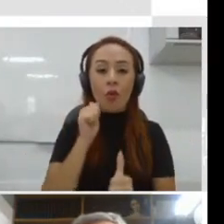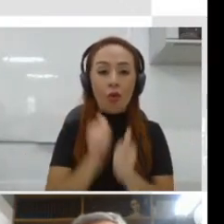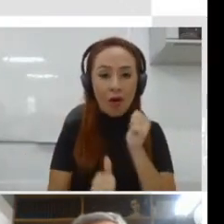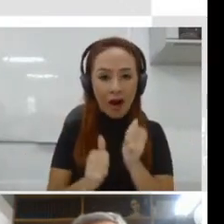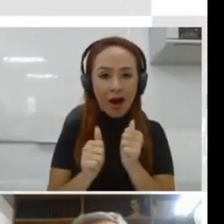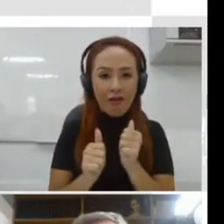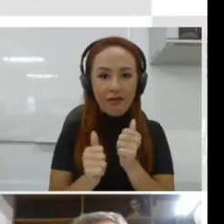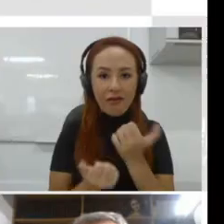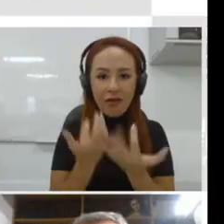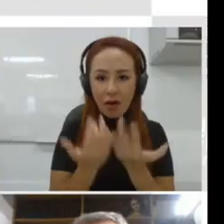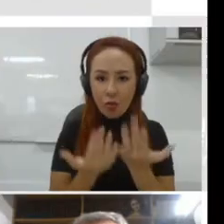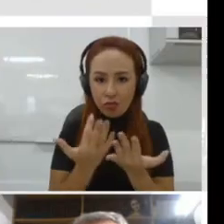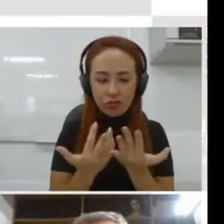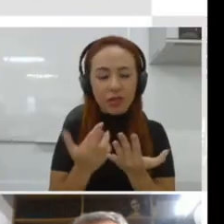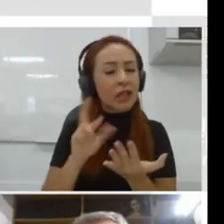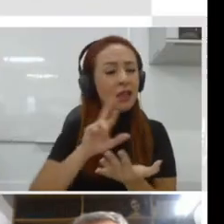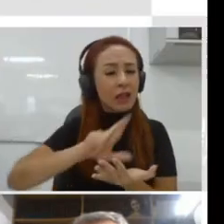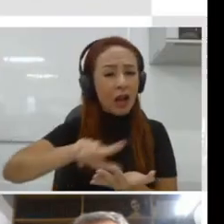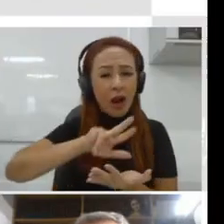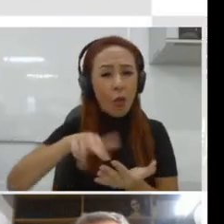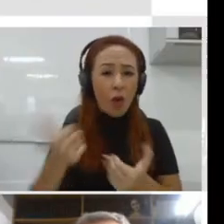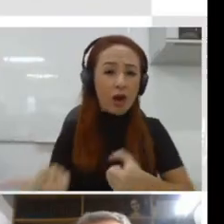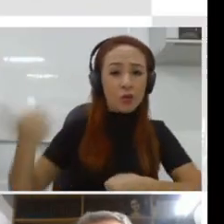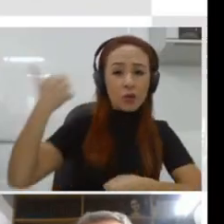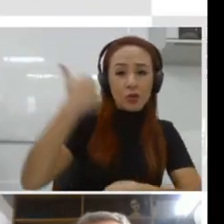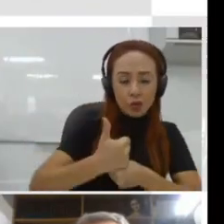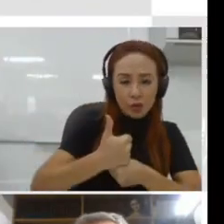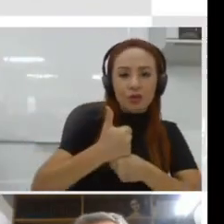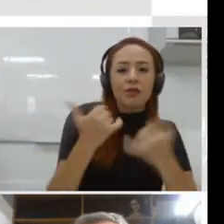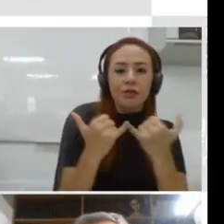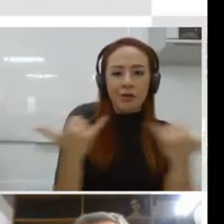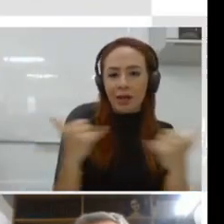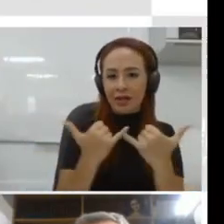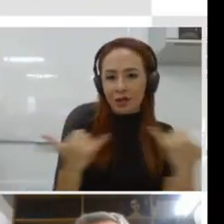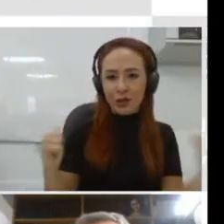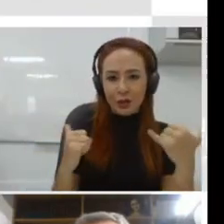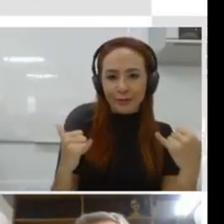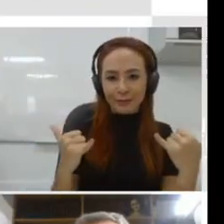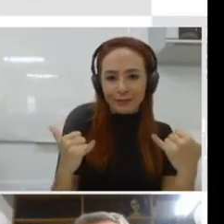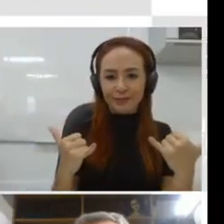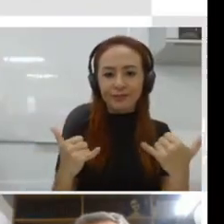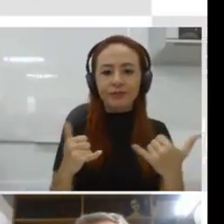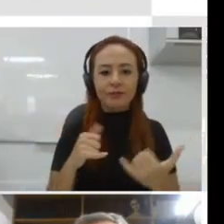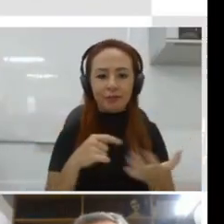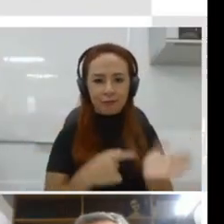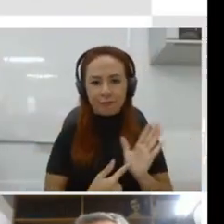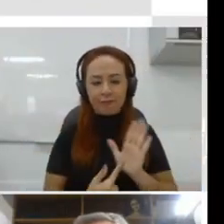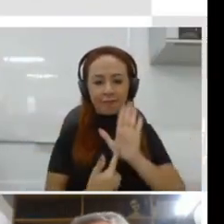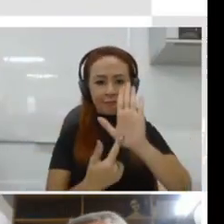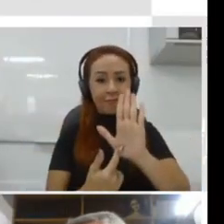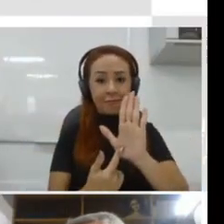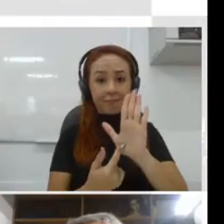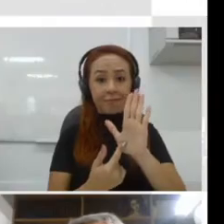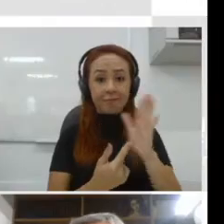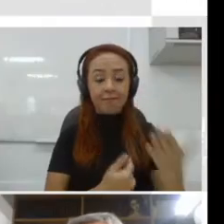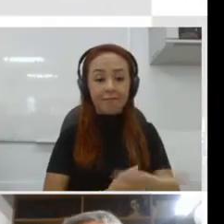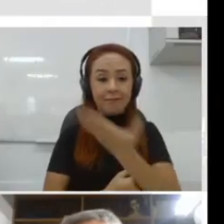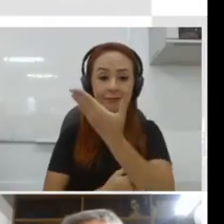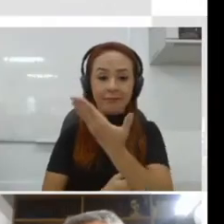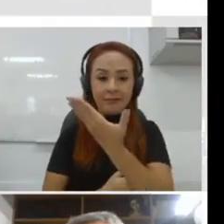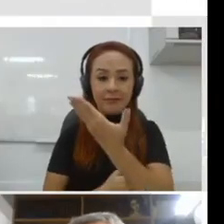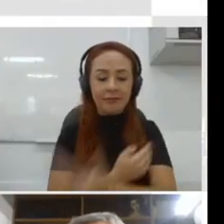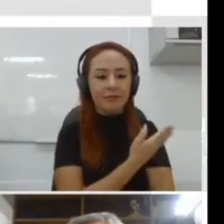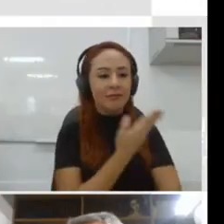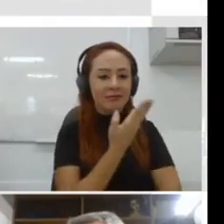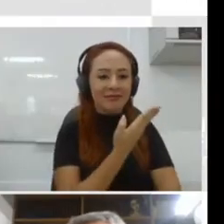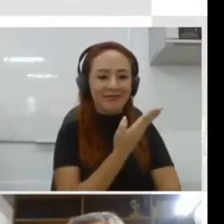que essa primeira camada aqui de utilização de matriz energética é a biomassa tradicional, ou seja, é a